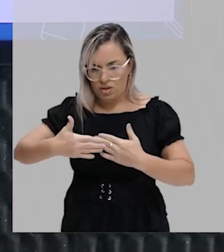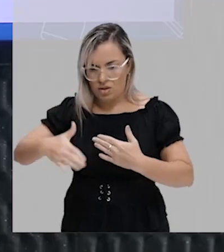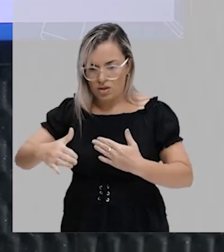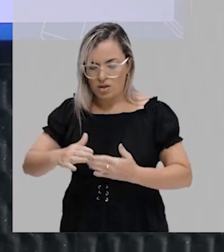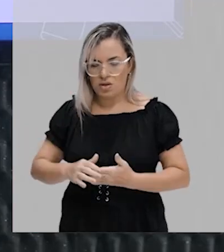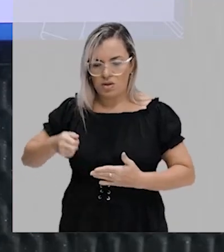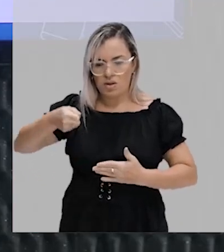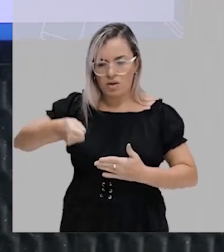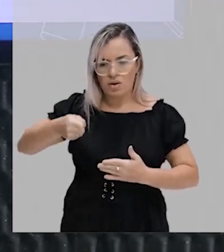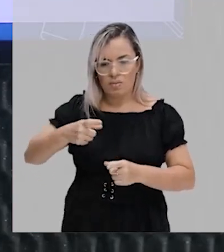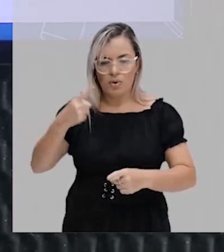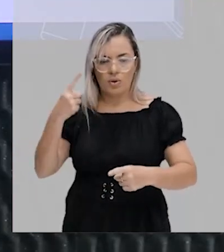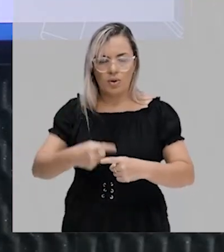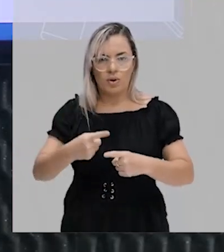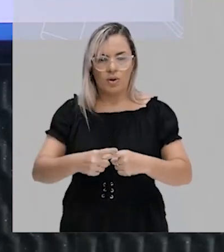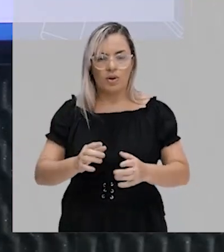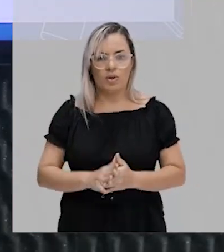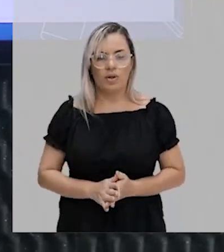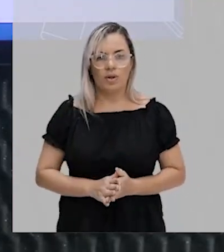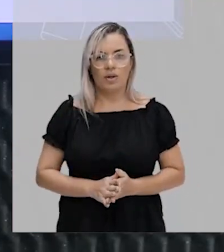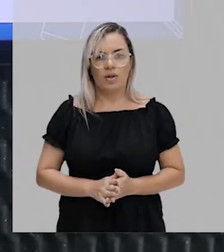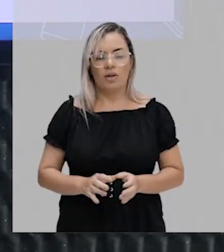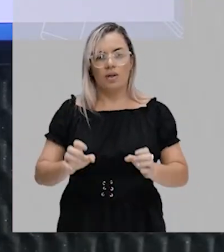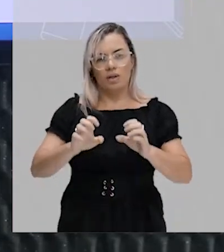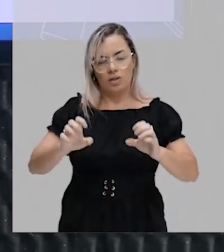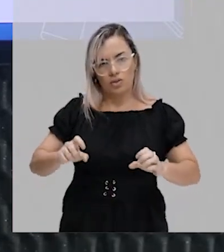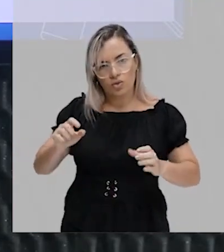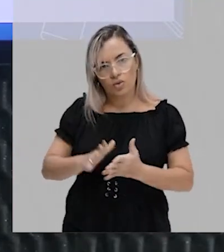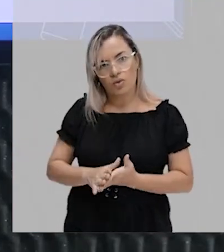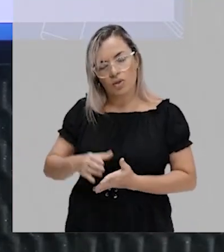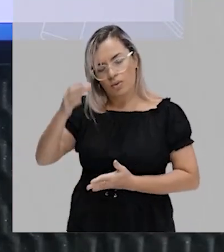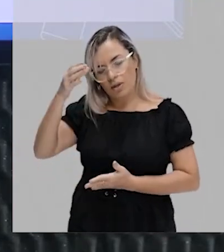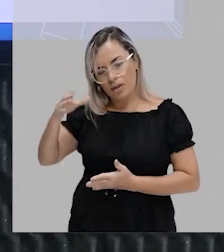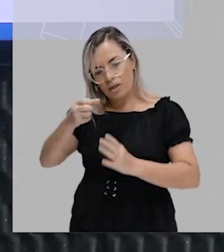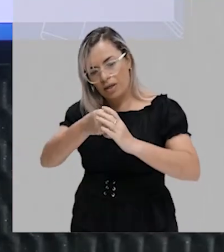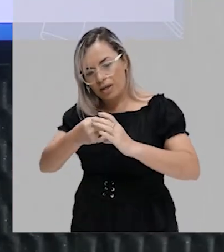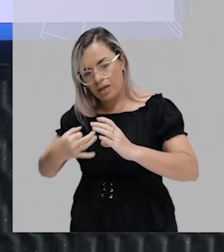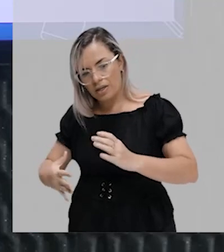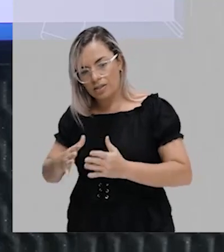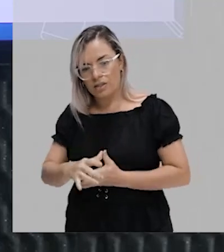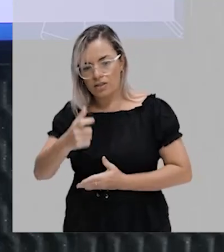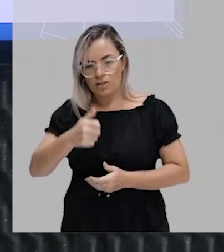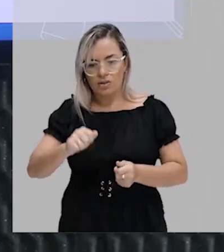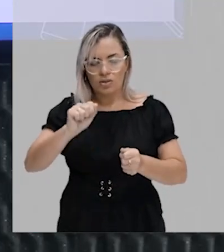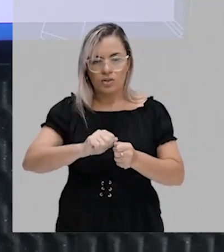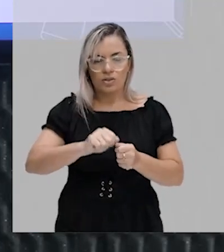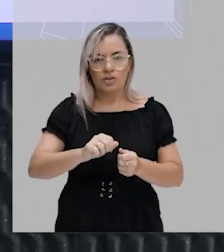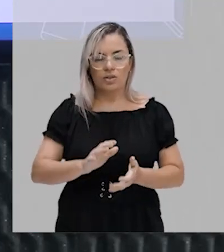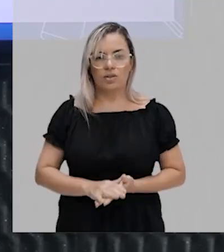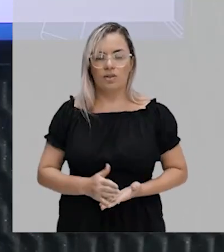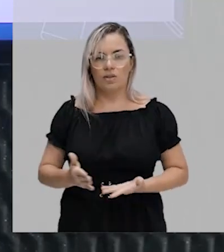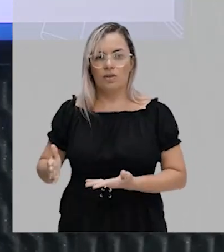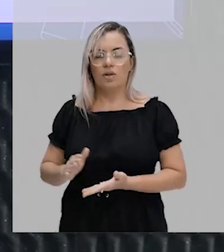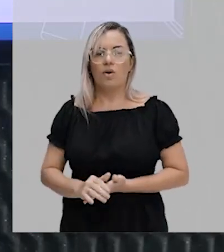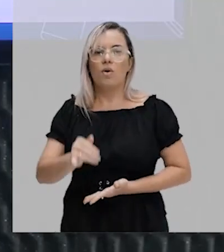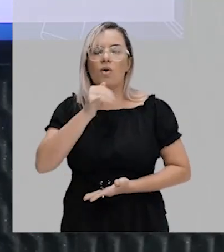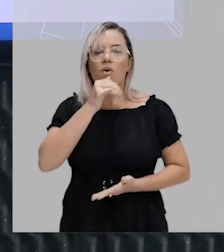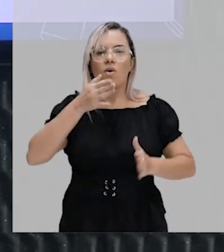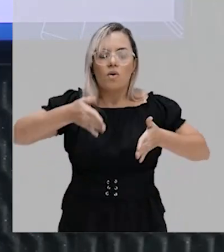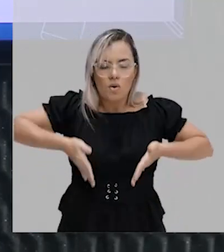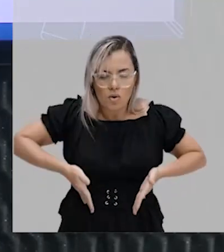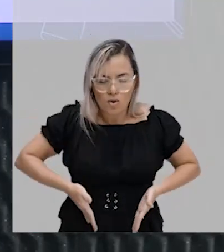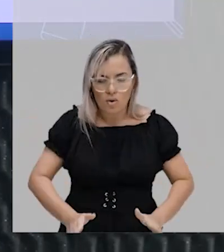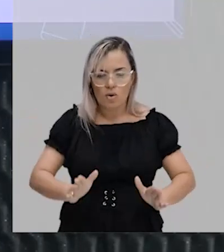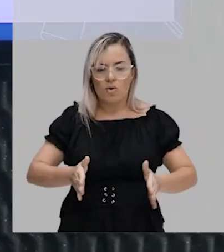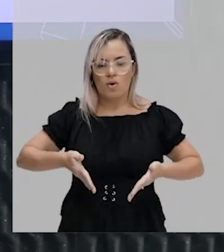individuais e são independentes da vontade do indivíduo. Vou te dar um exemplo muito bom. Quando você nasce, você já